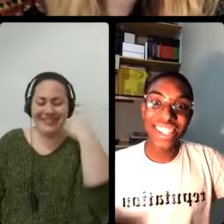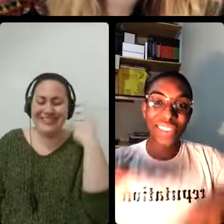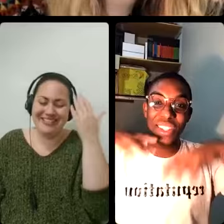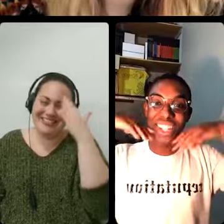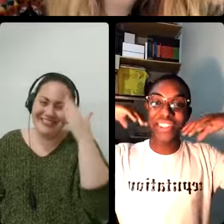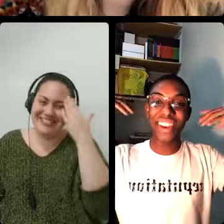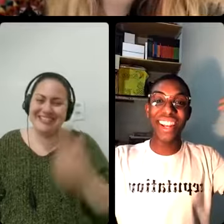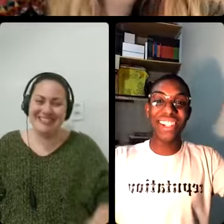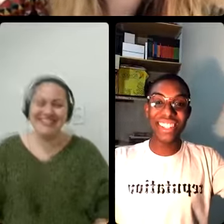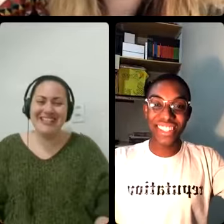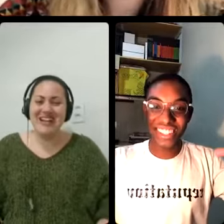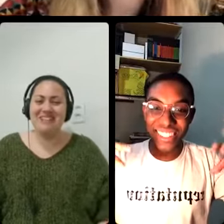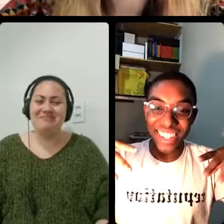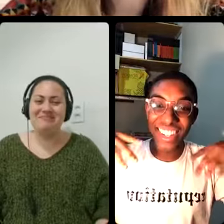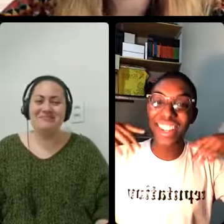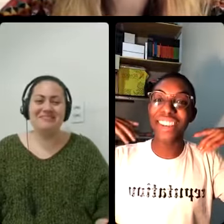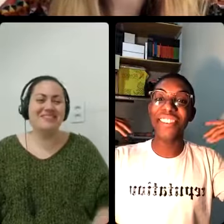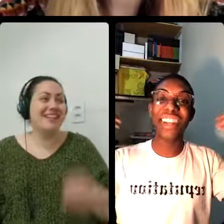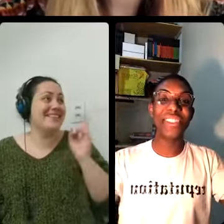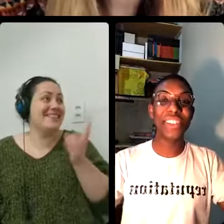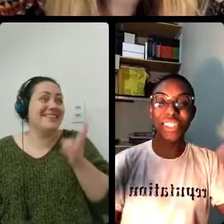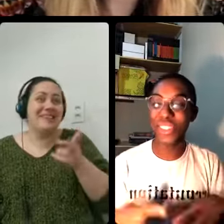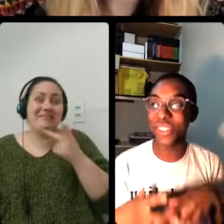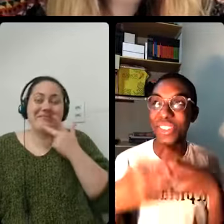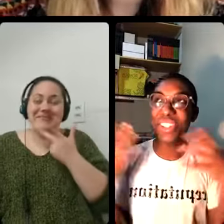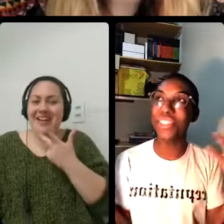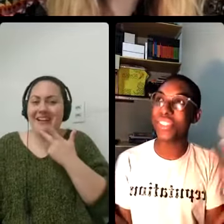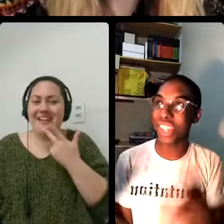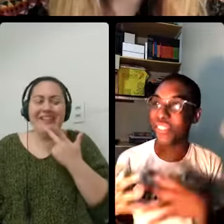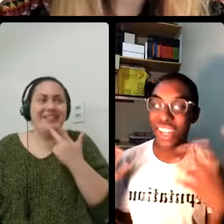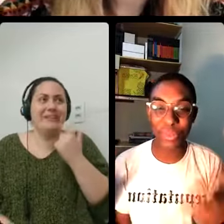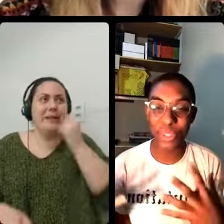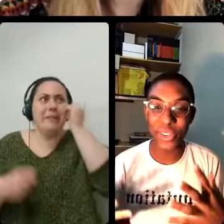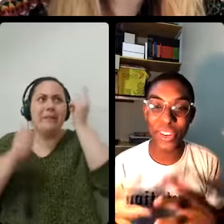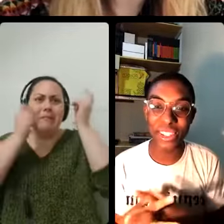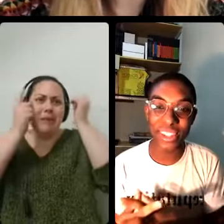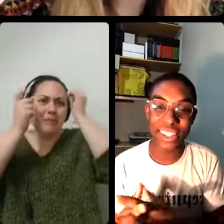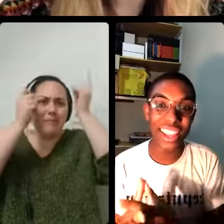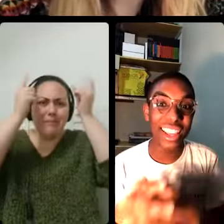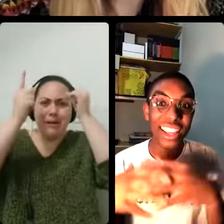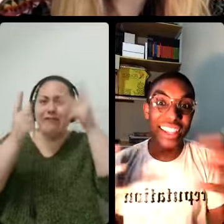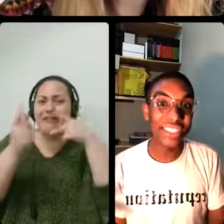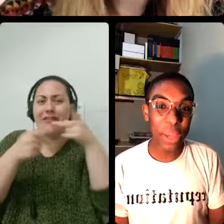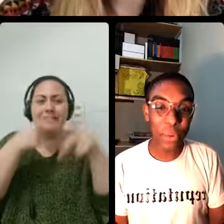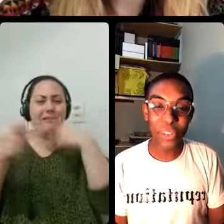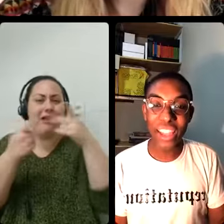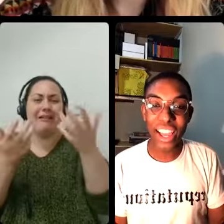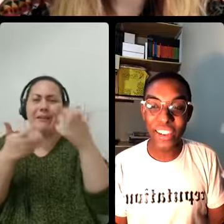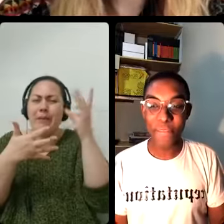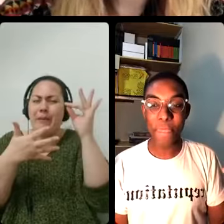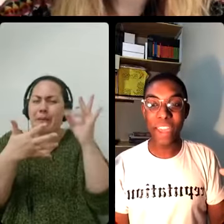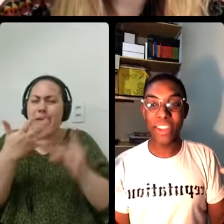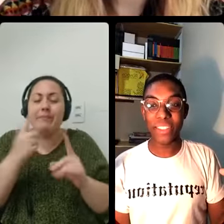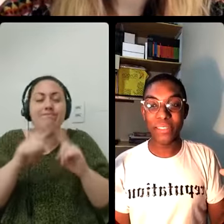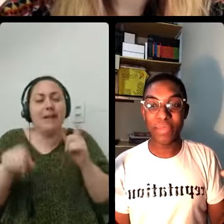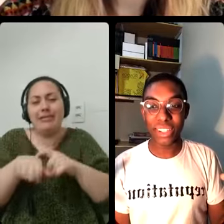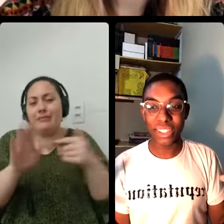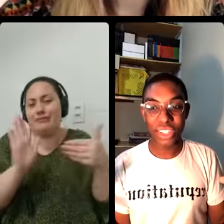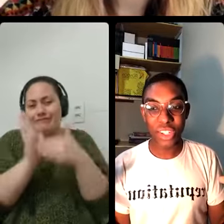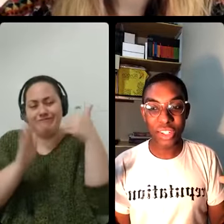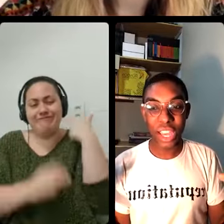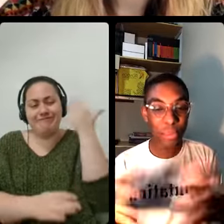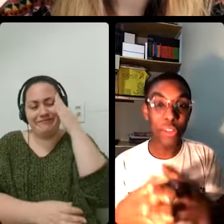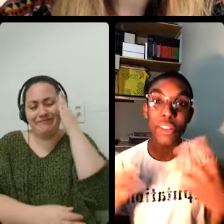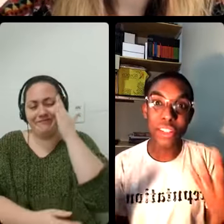é, sempre quando a gente fala toda. disso, várias coisas vão surgindo, a gente quer falar de muita coisa, mas o tempo não dá, né?